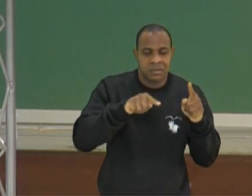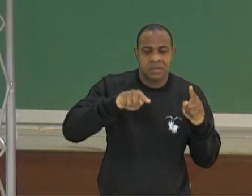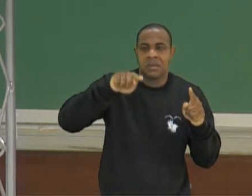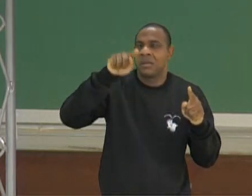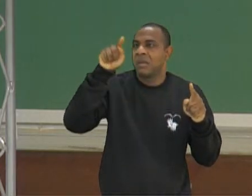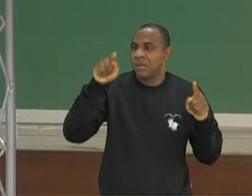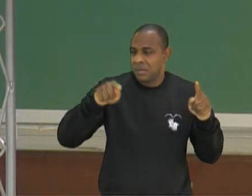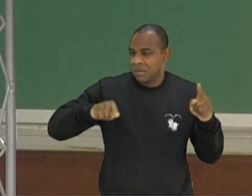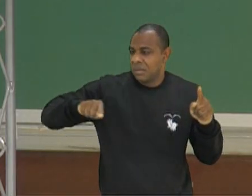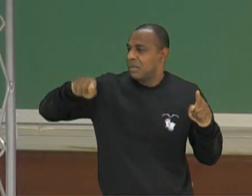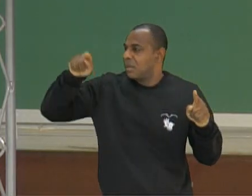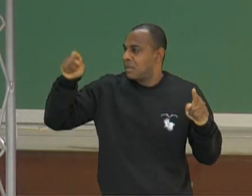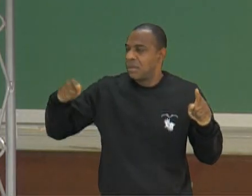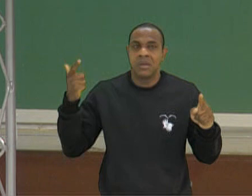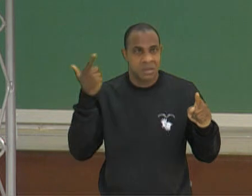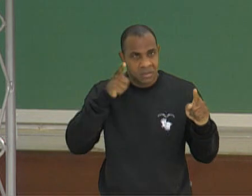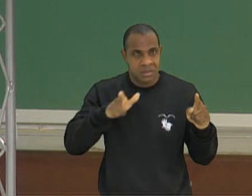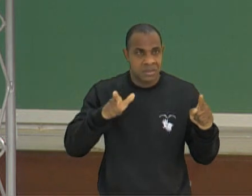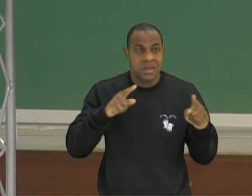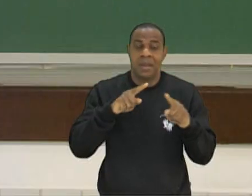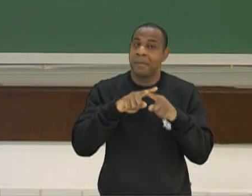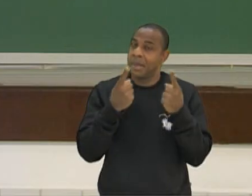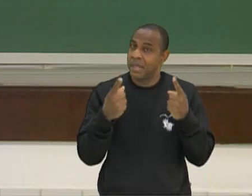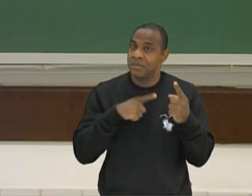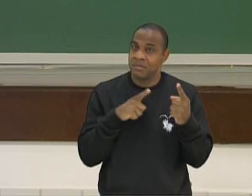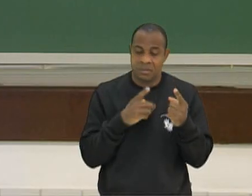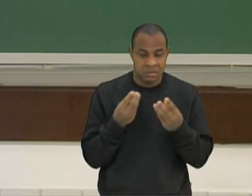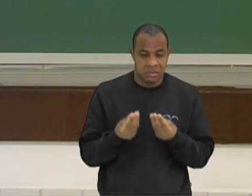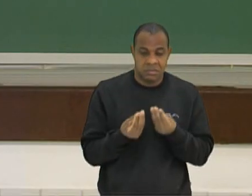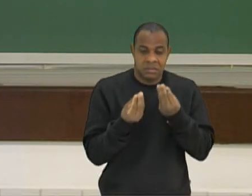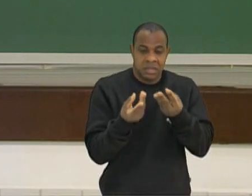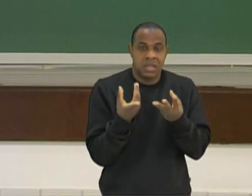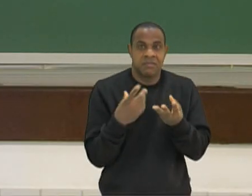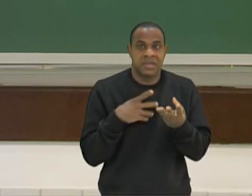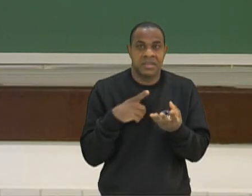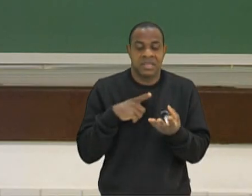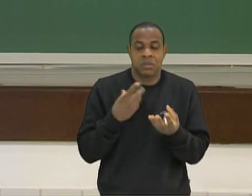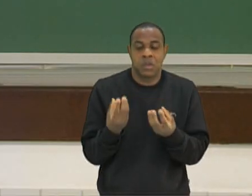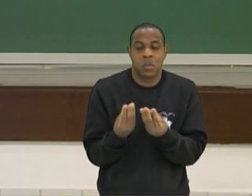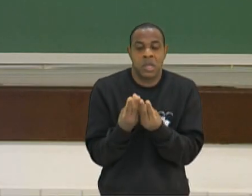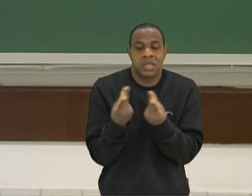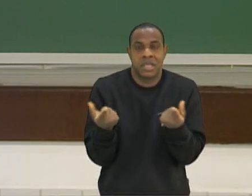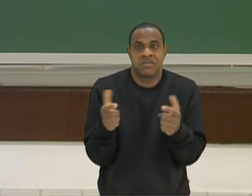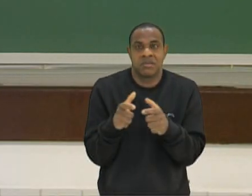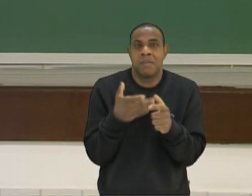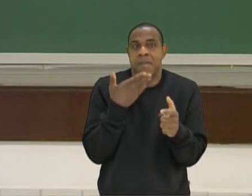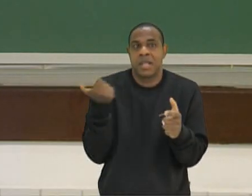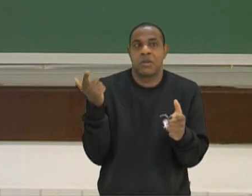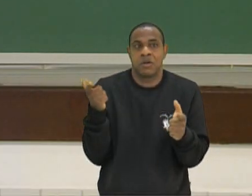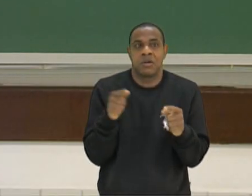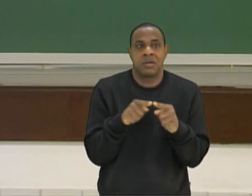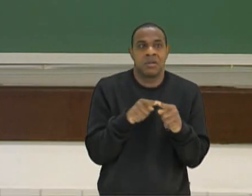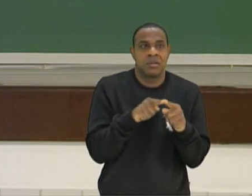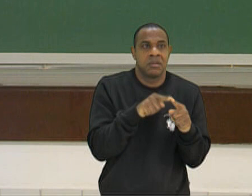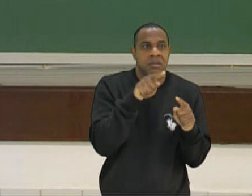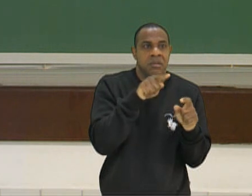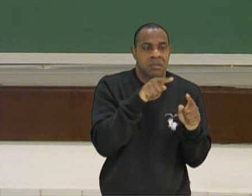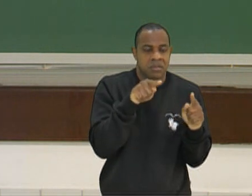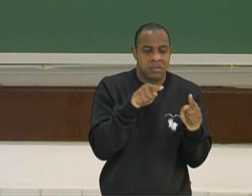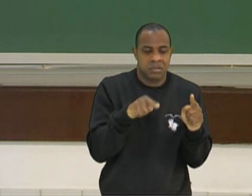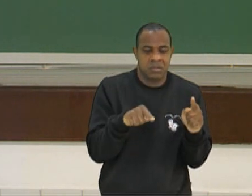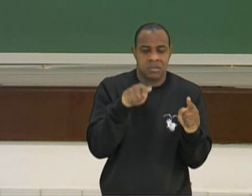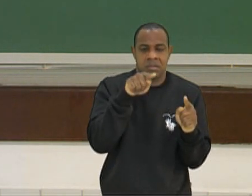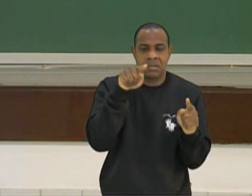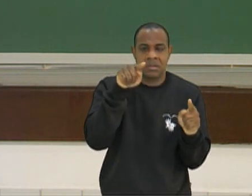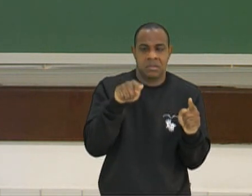de maneira permanente, mas você vai estar atribuindo uma qualidade muito maior. Você não pega esses contextos aqui, onde